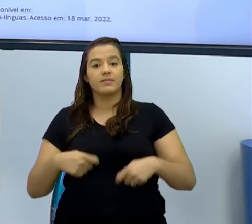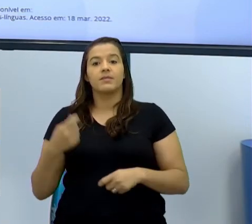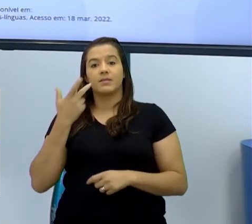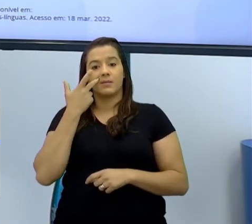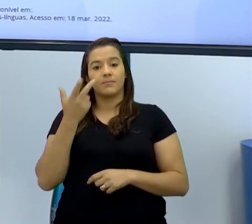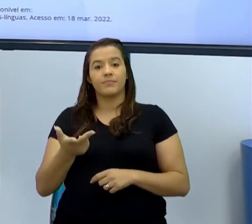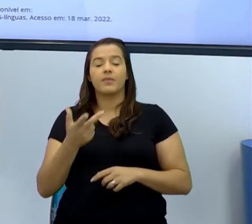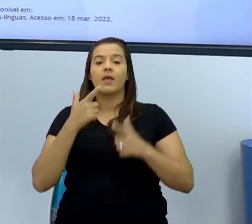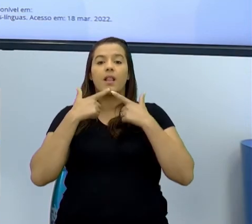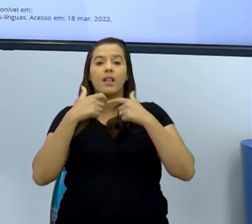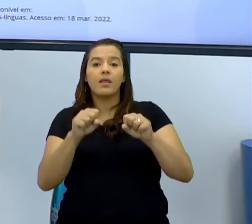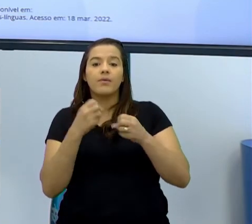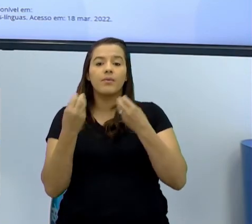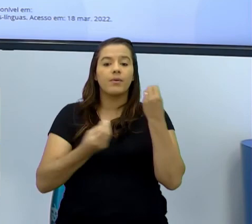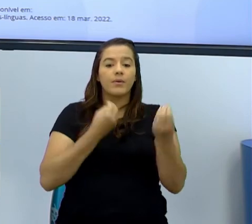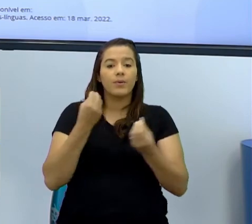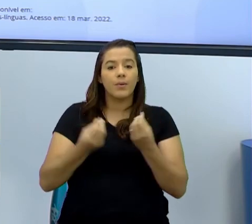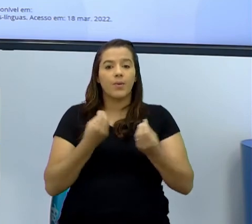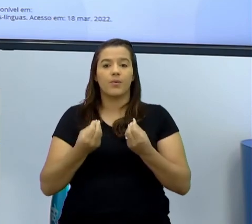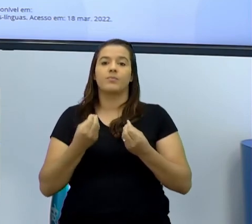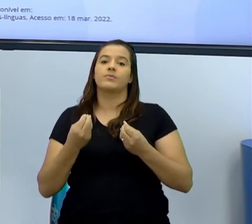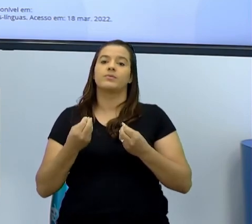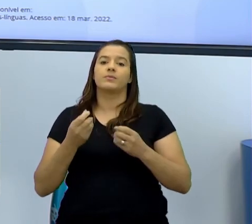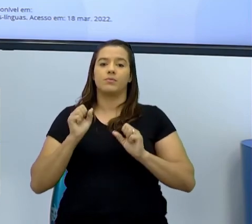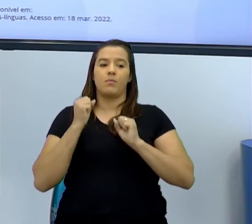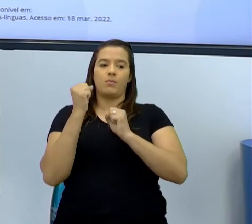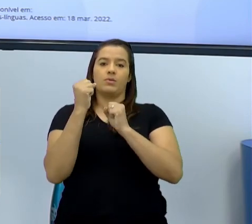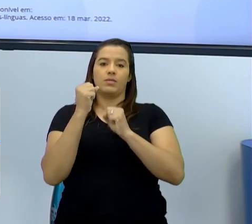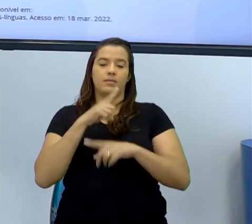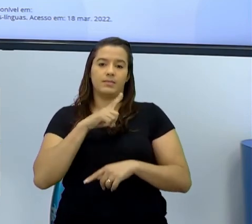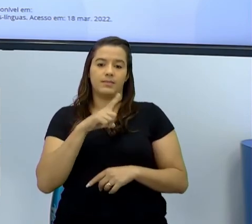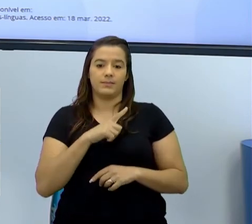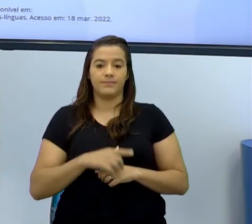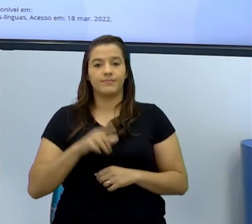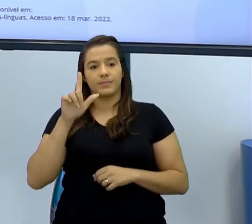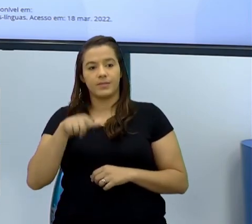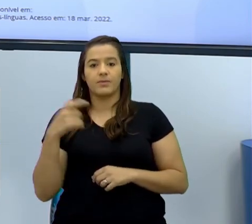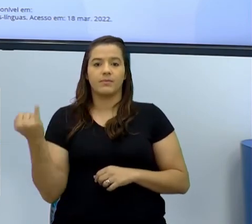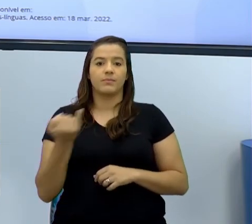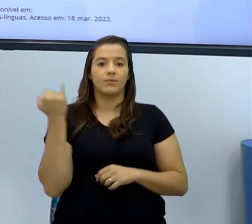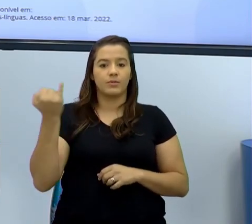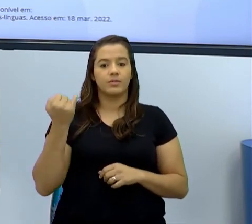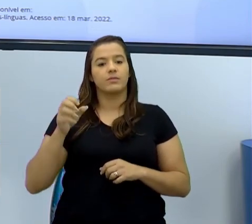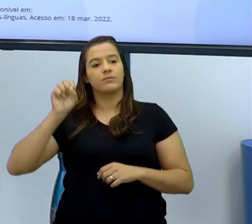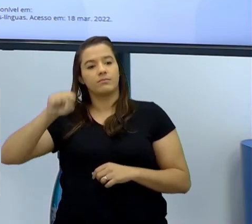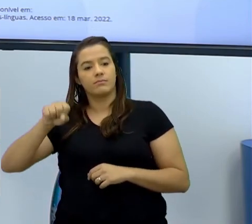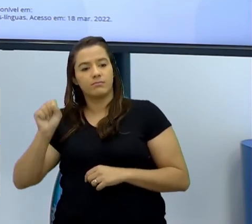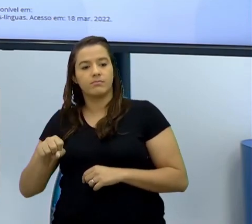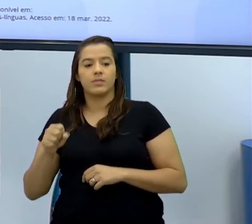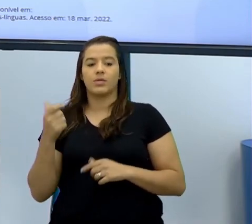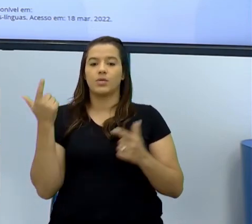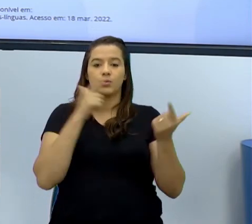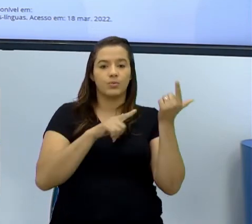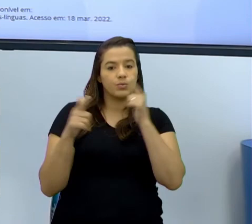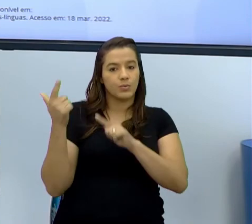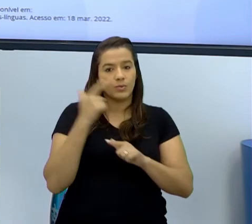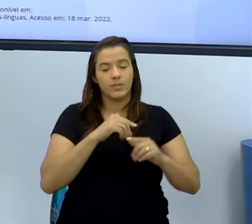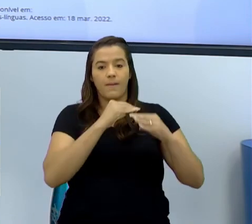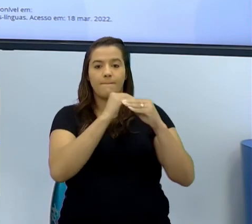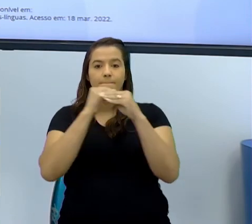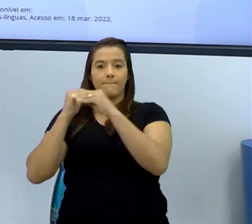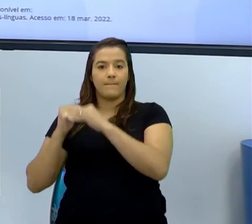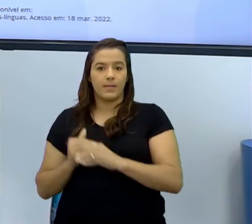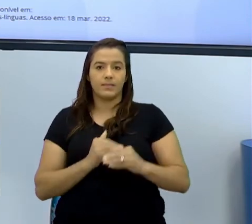isso. Língua como instrumento de poder. Por isso a importância de sim dominar a norma